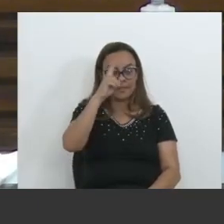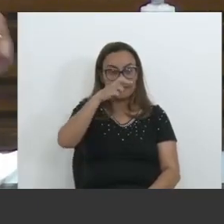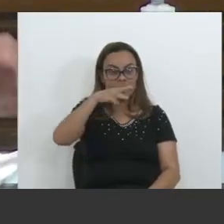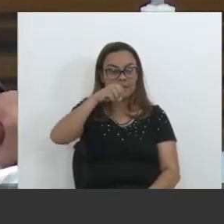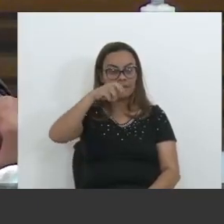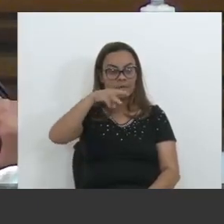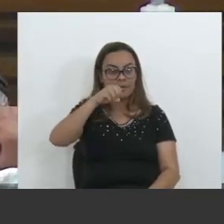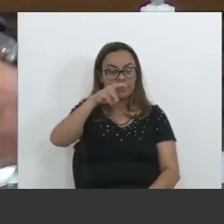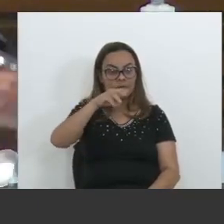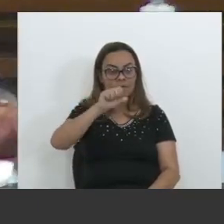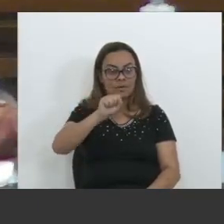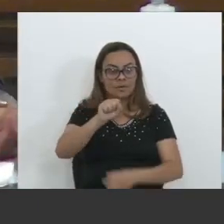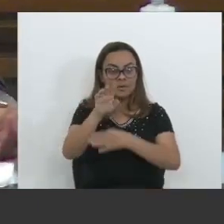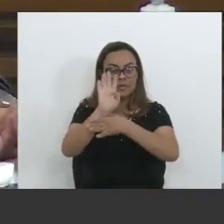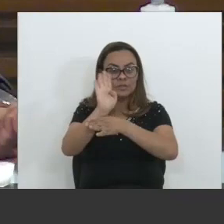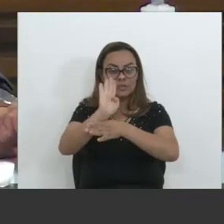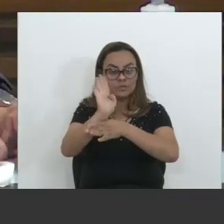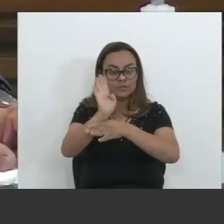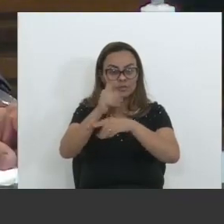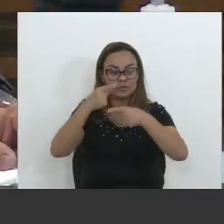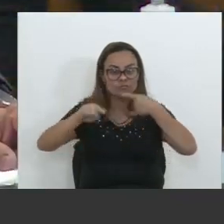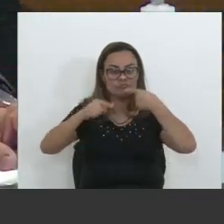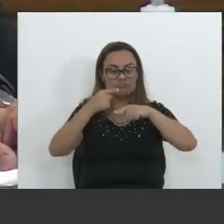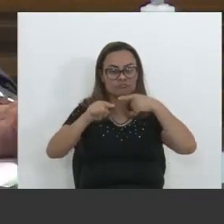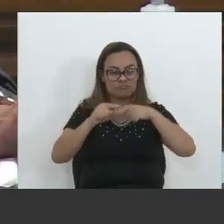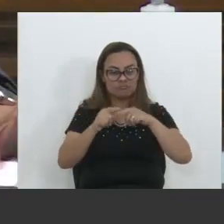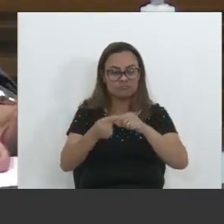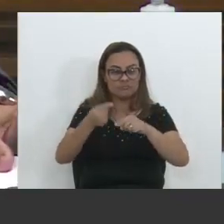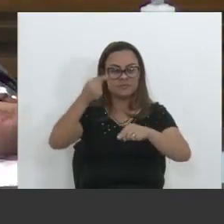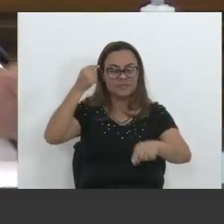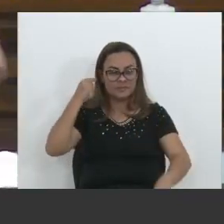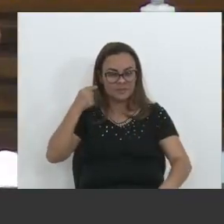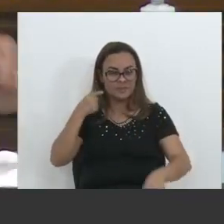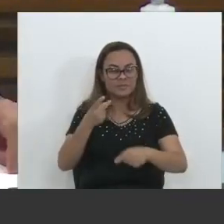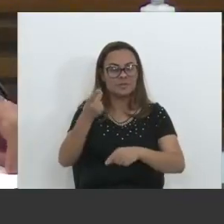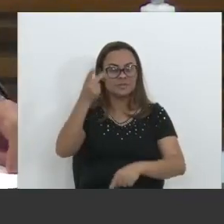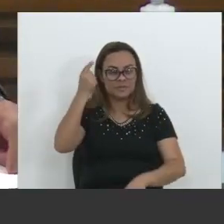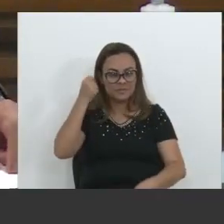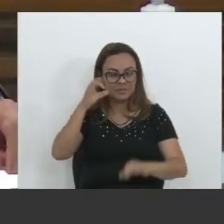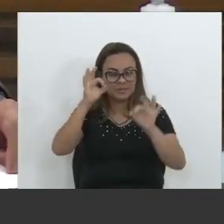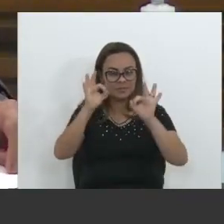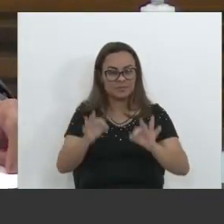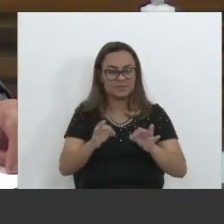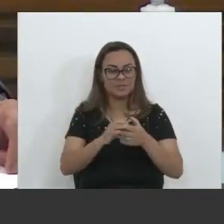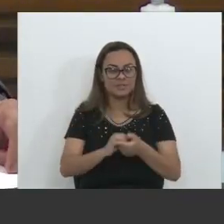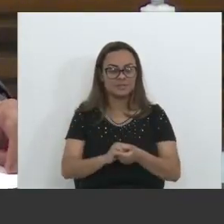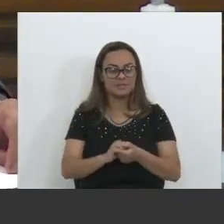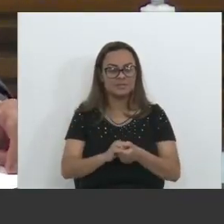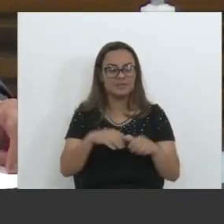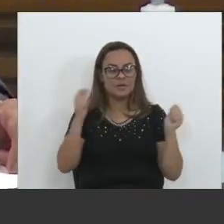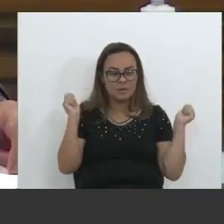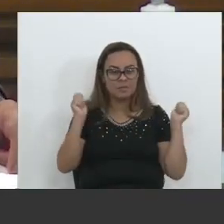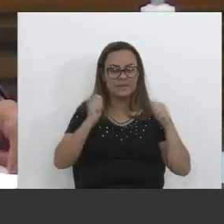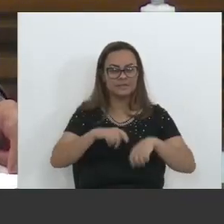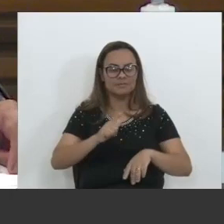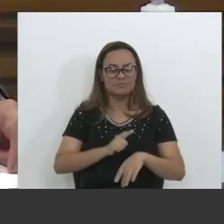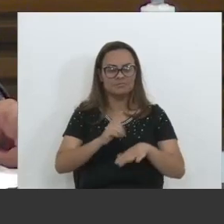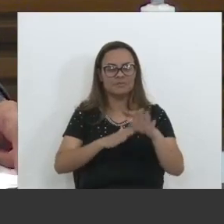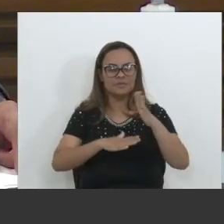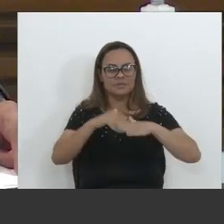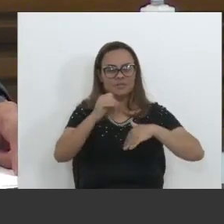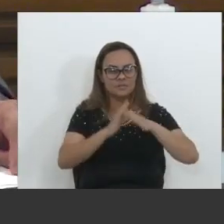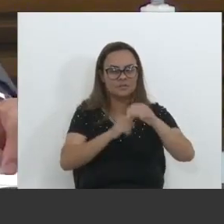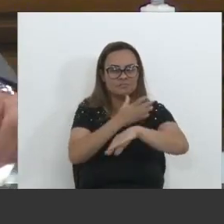banda do filme fazer o sucesso que a banda que os meninos fizeram e tem certeza que vocês T capacidade tem talento para para isso aí